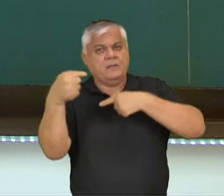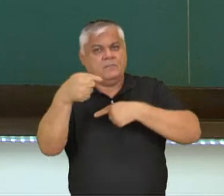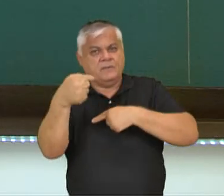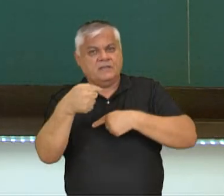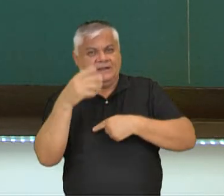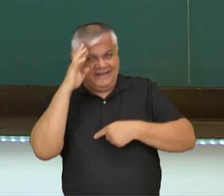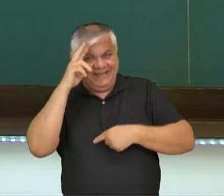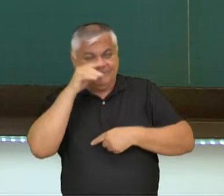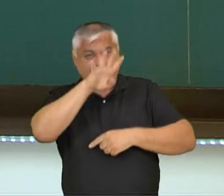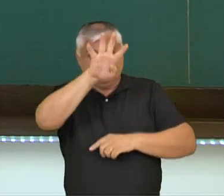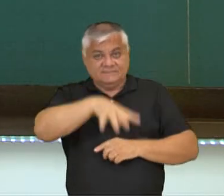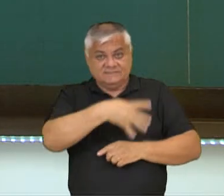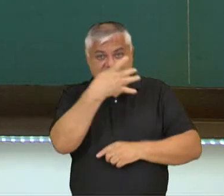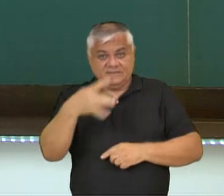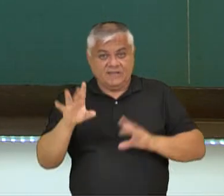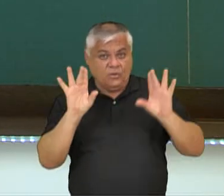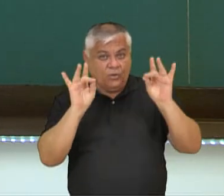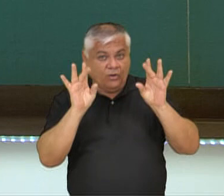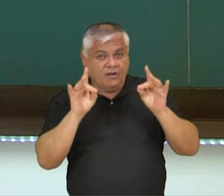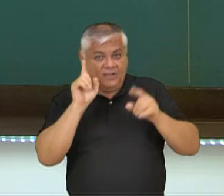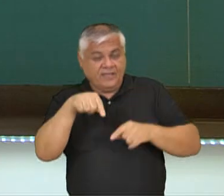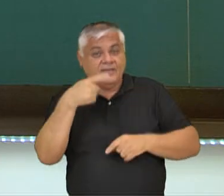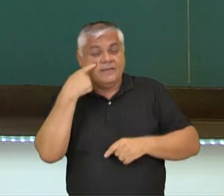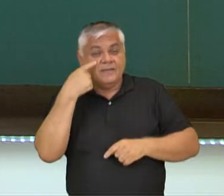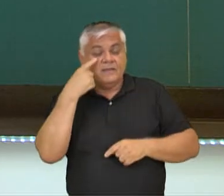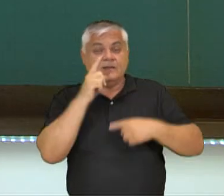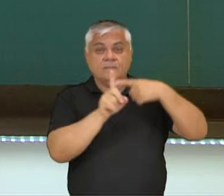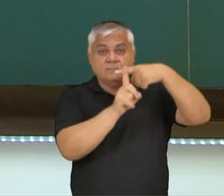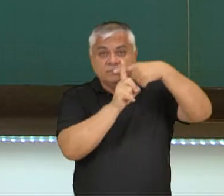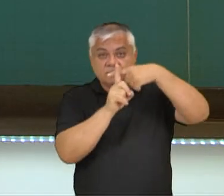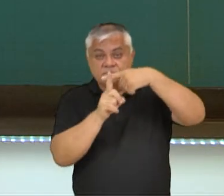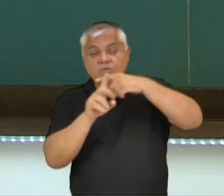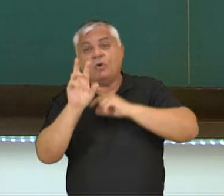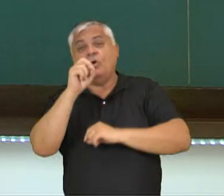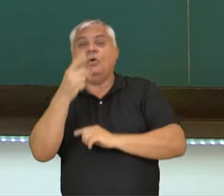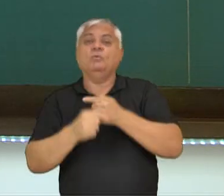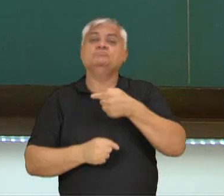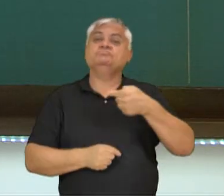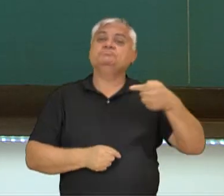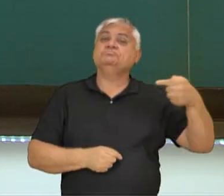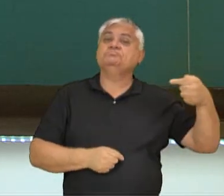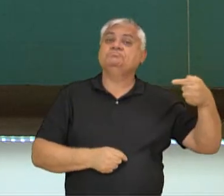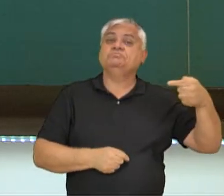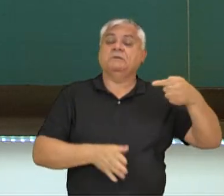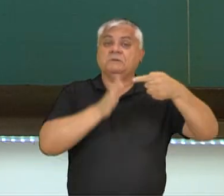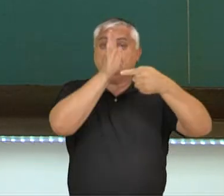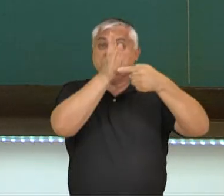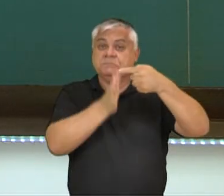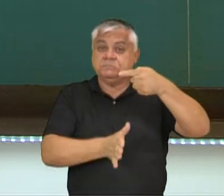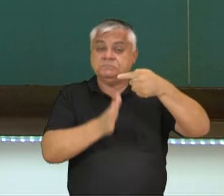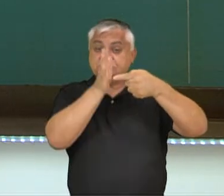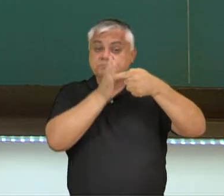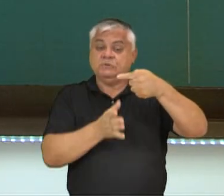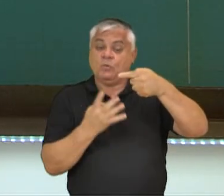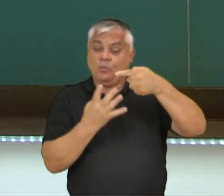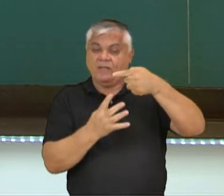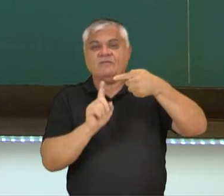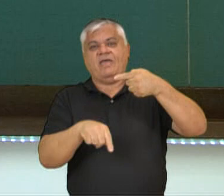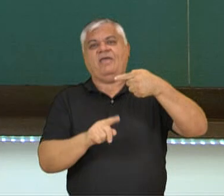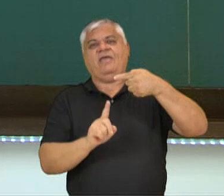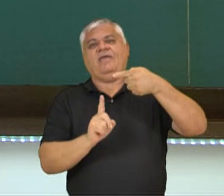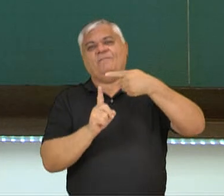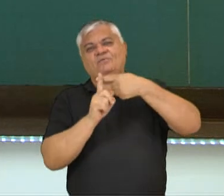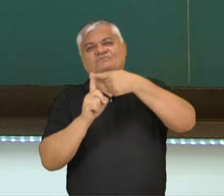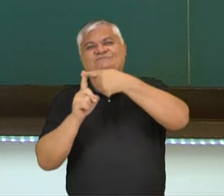colinha que eu coloquei aqui para a gente ver quem é negativo e quem é positivo, porque lá ele está no quarto quadrante, né? O